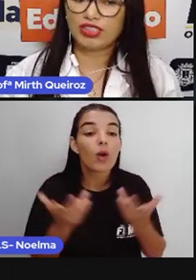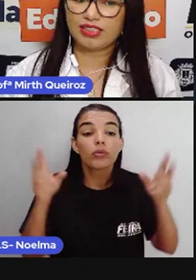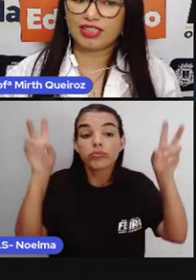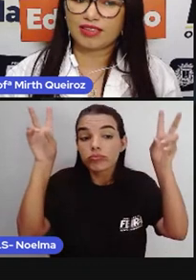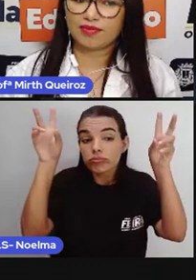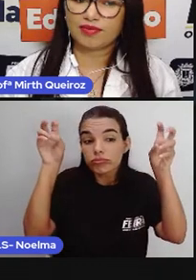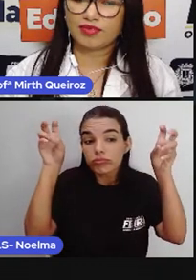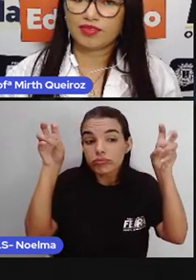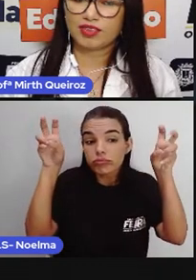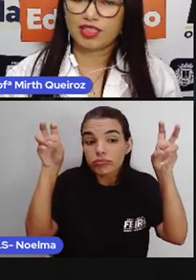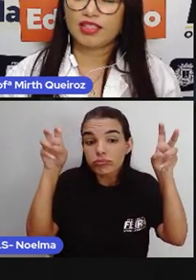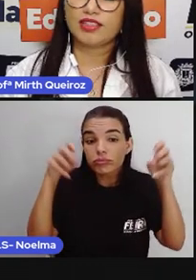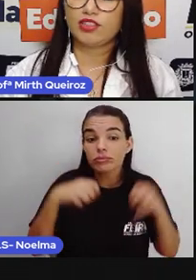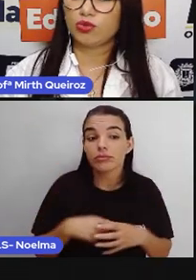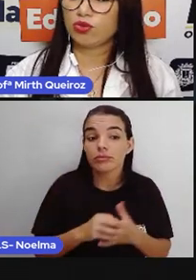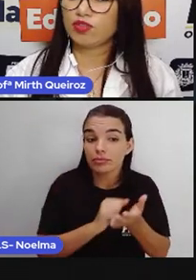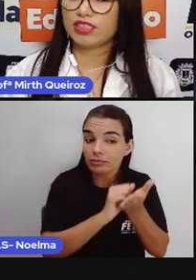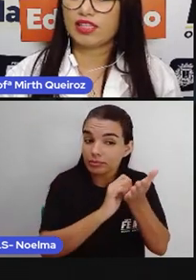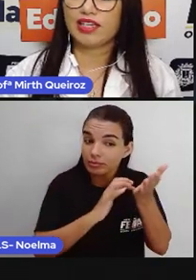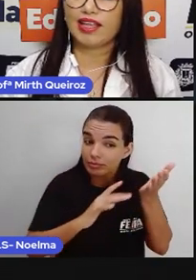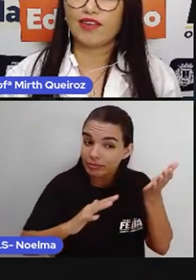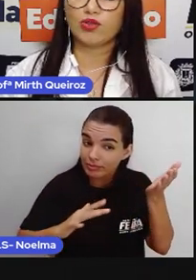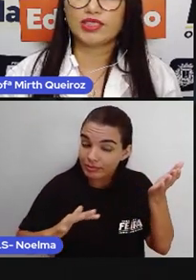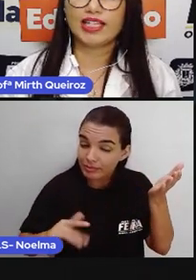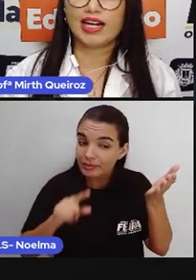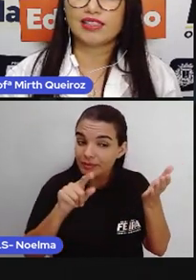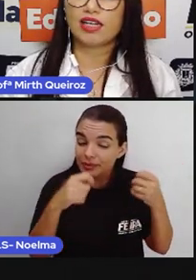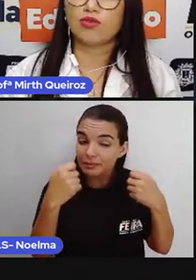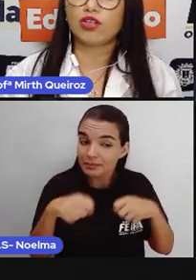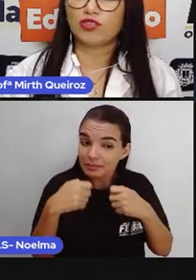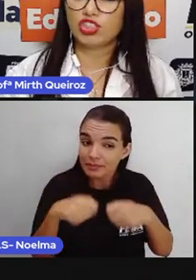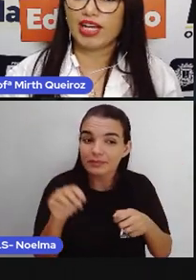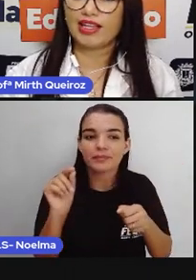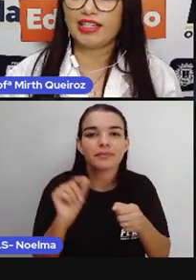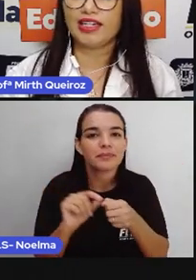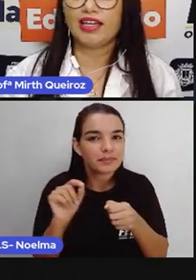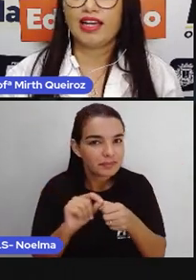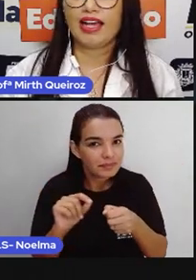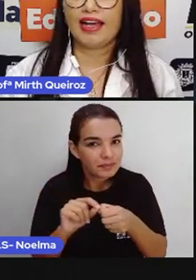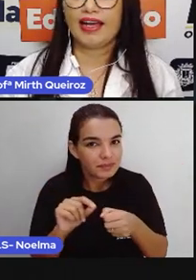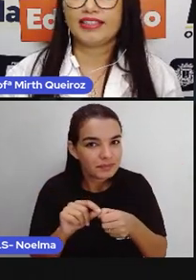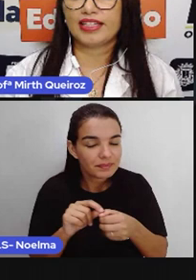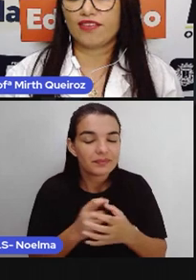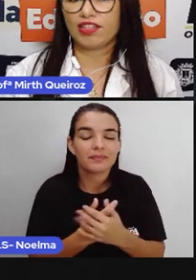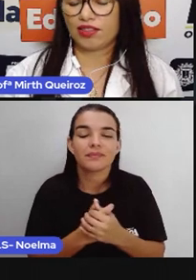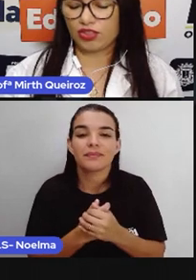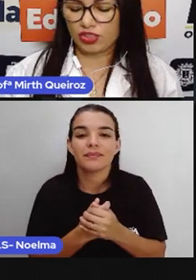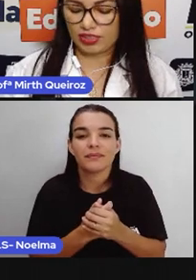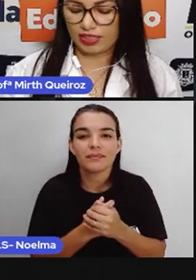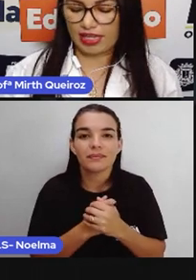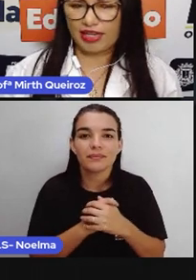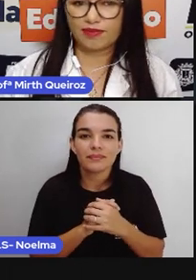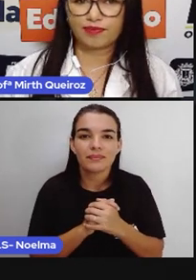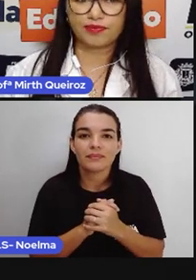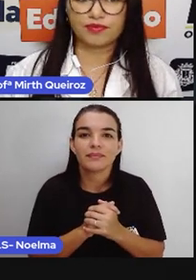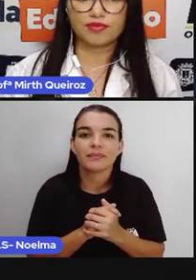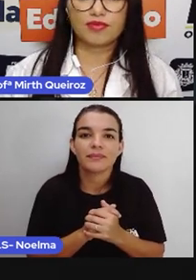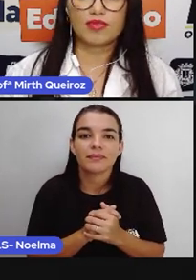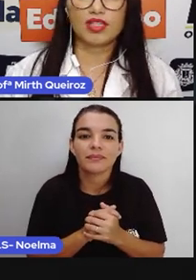minha notícia? Isso tudo vocês têm que levar em consideração ao estar ali escrevendo a notícia,